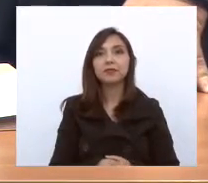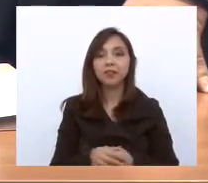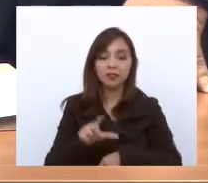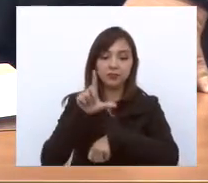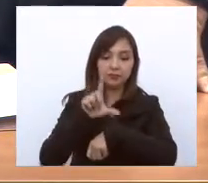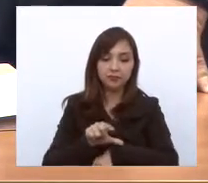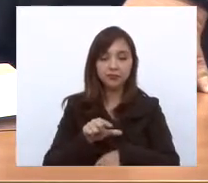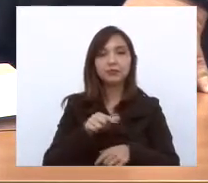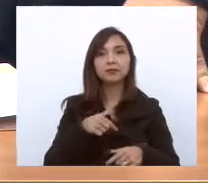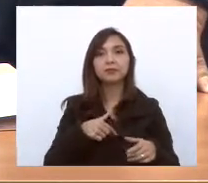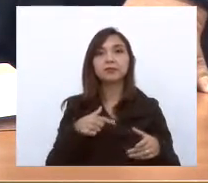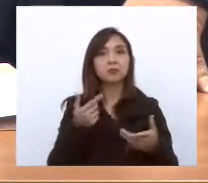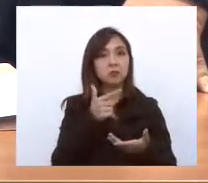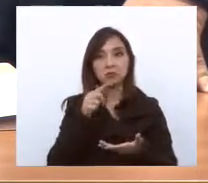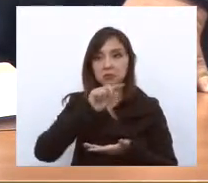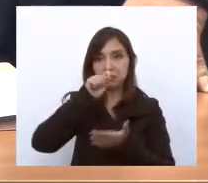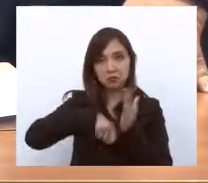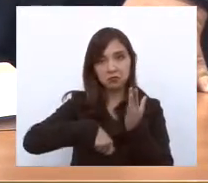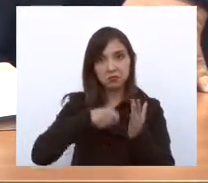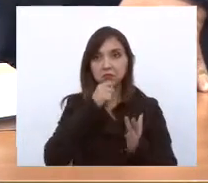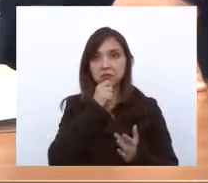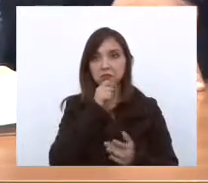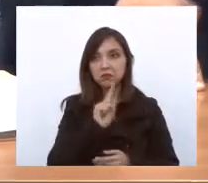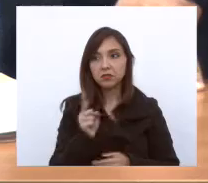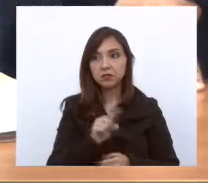pequeno expediente, onde não temos ninguém inscrito.